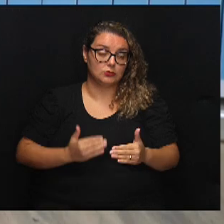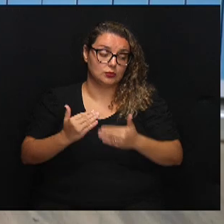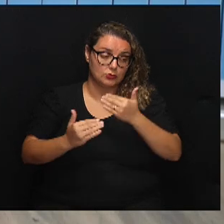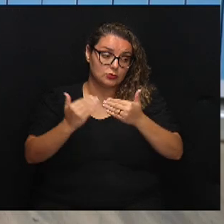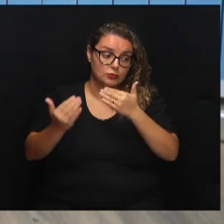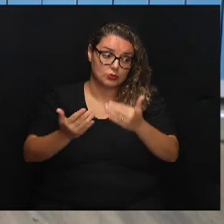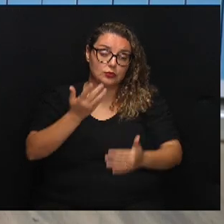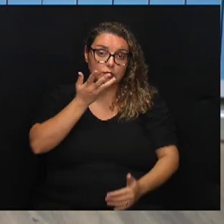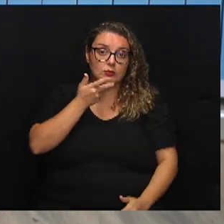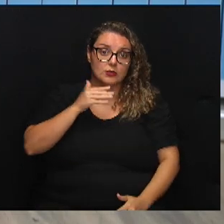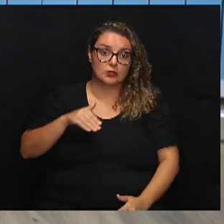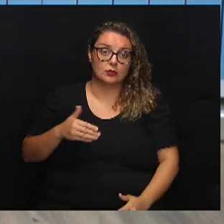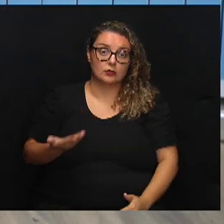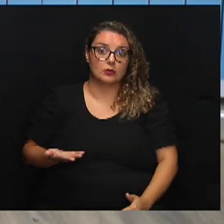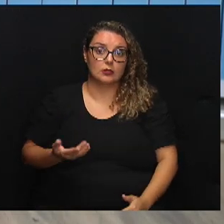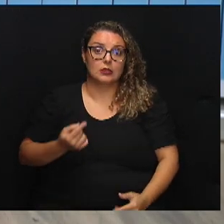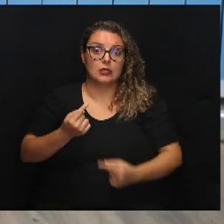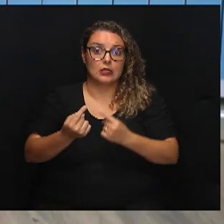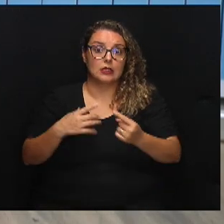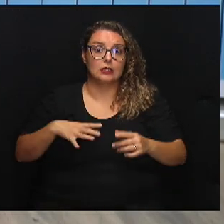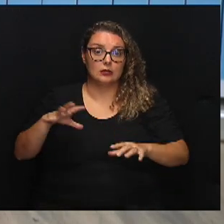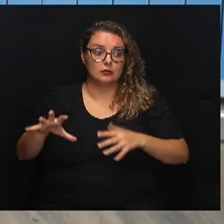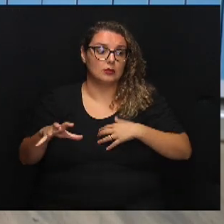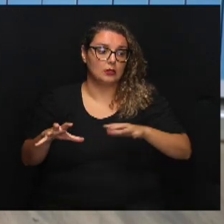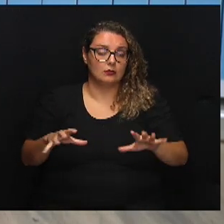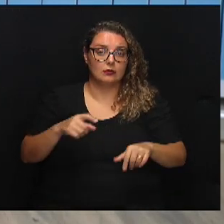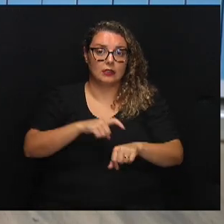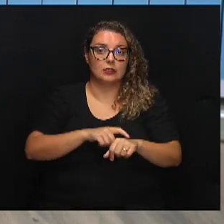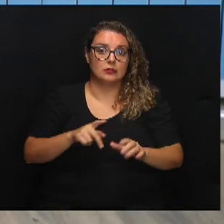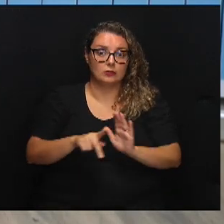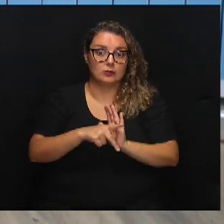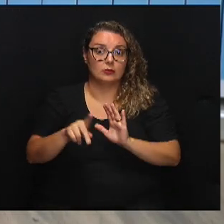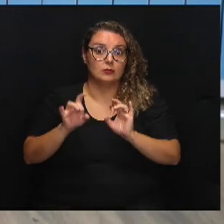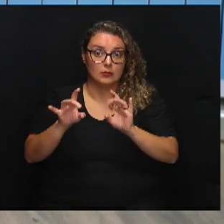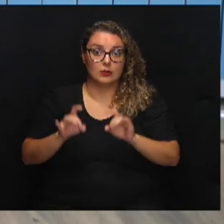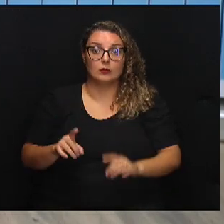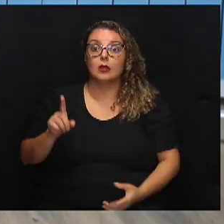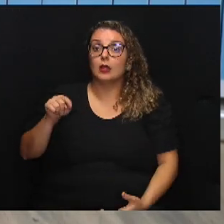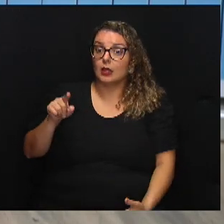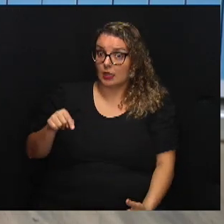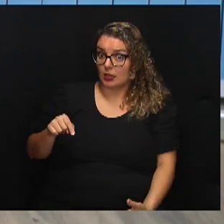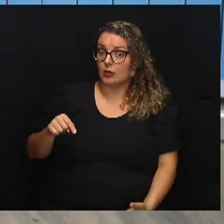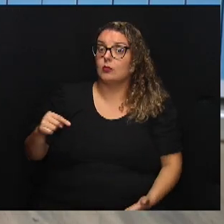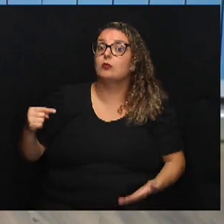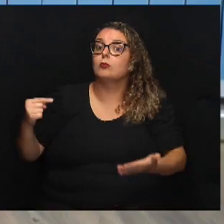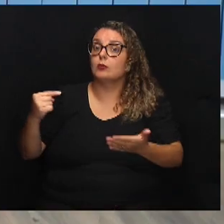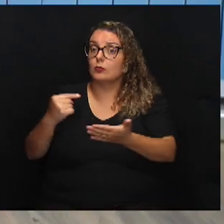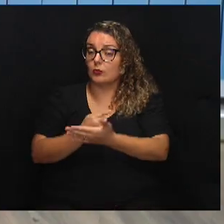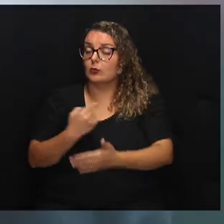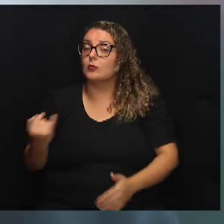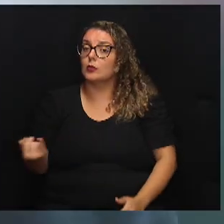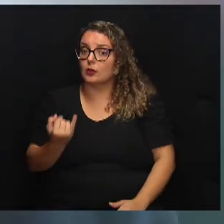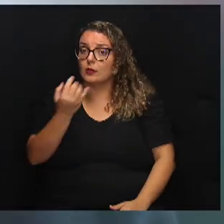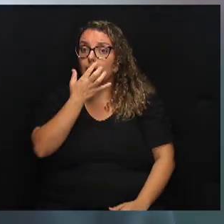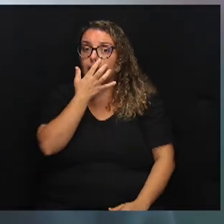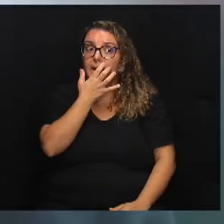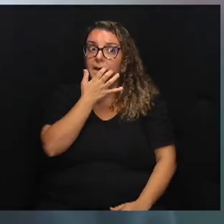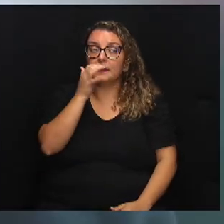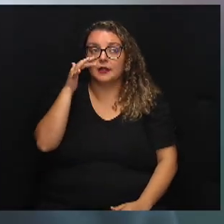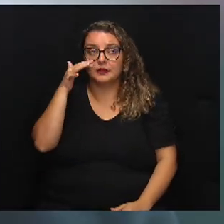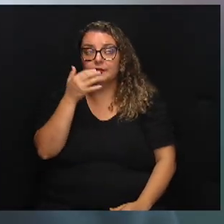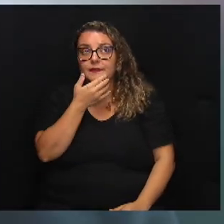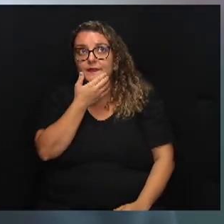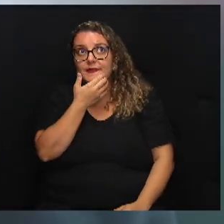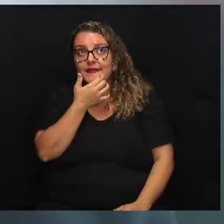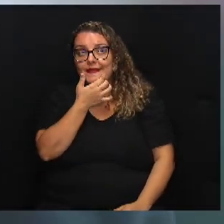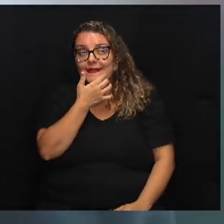da criança, ou seja, cada criança vai ter o seu tempo? Essa é uma pergunta importante, Ana Paula.